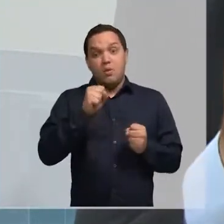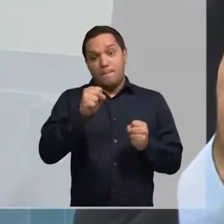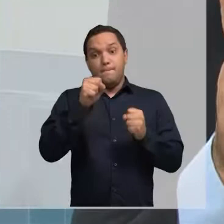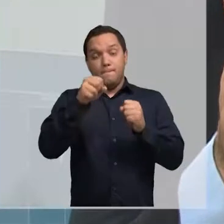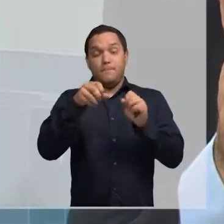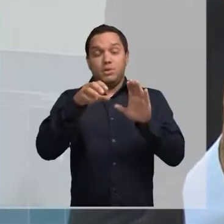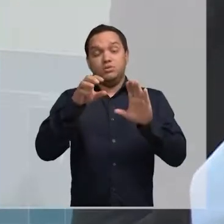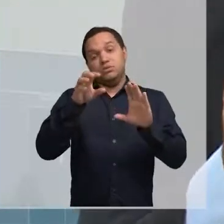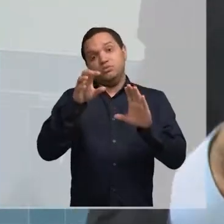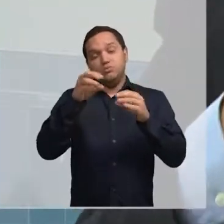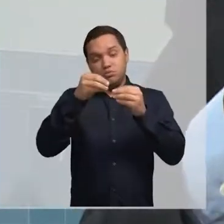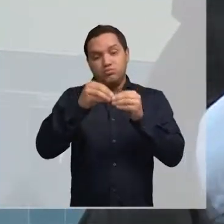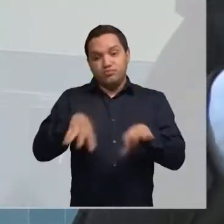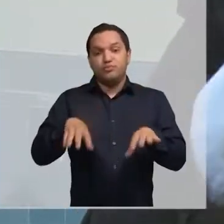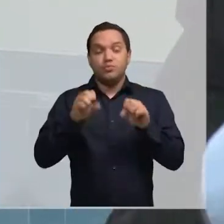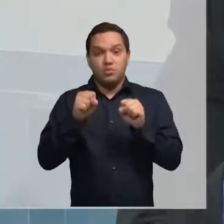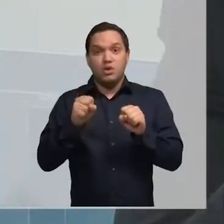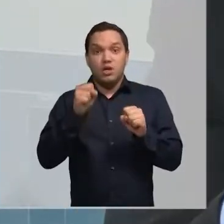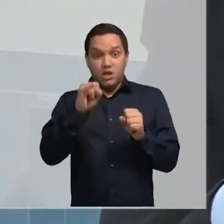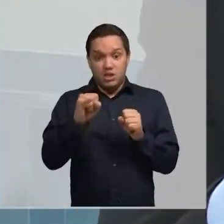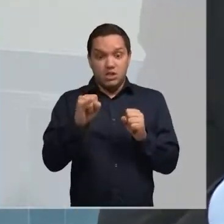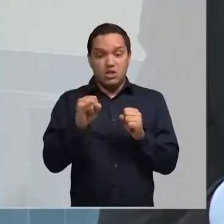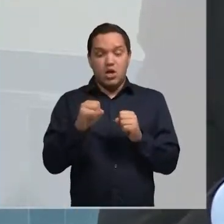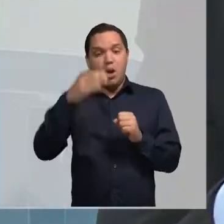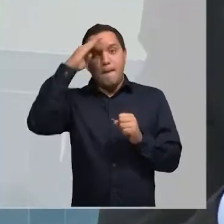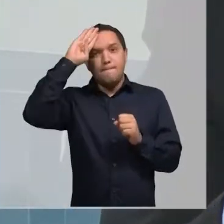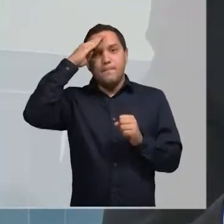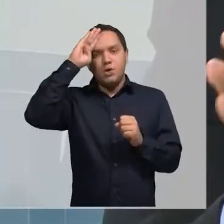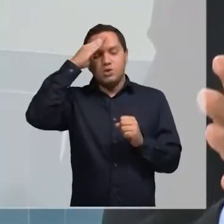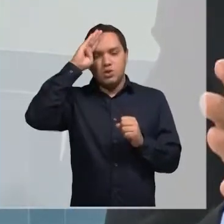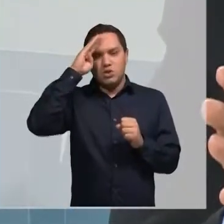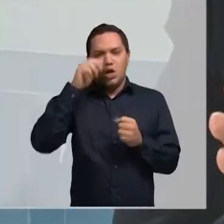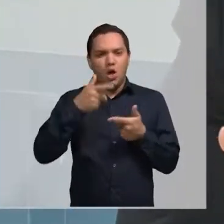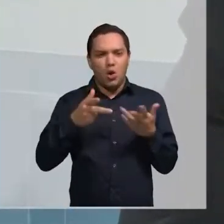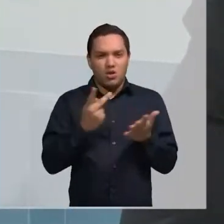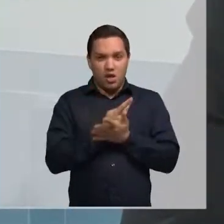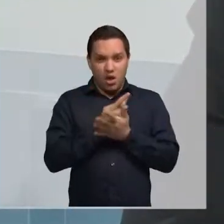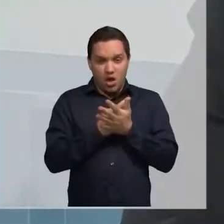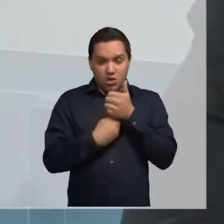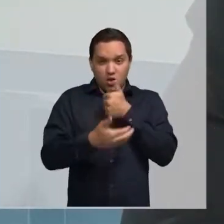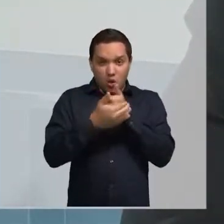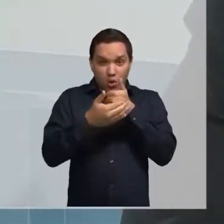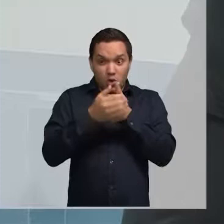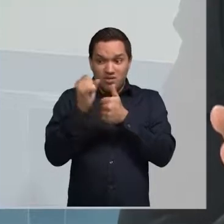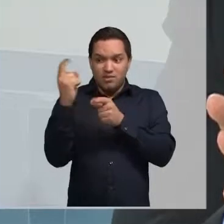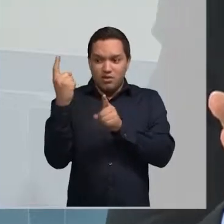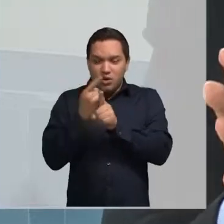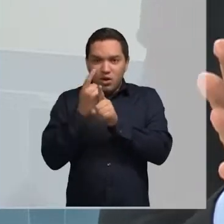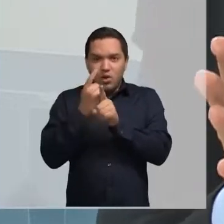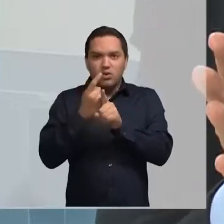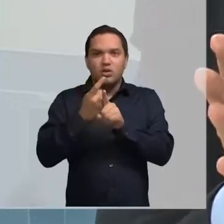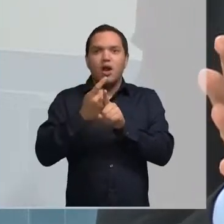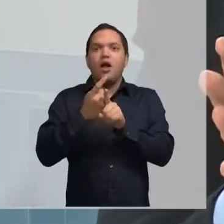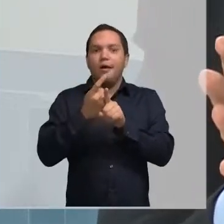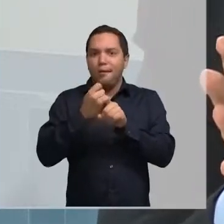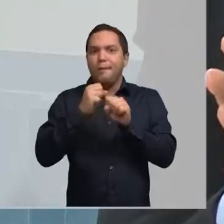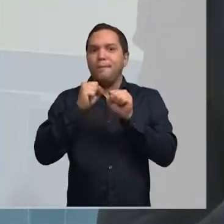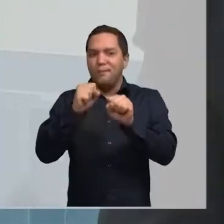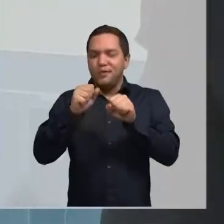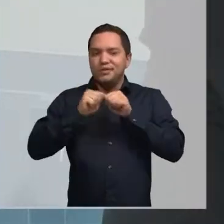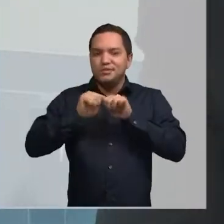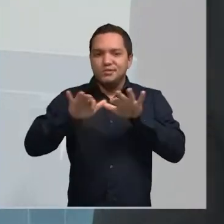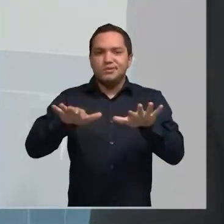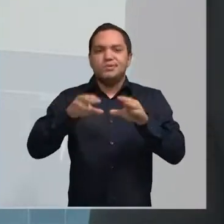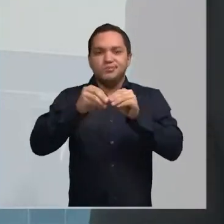estou alertando aqui que isso, se ele tiver, isso pode acontecer agora nesse um mês para a eleição. Né? Só